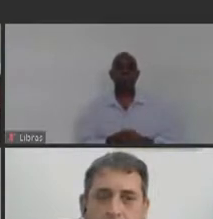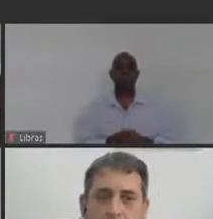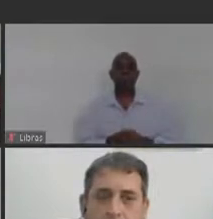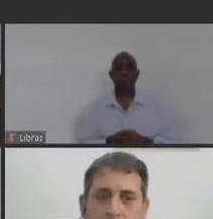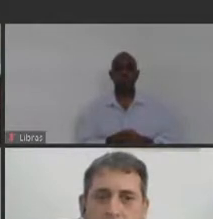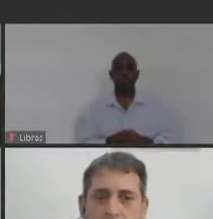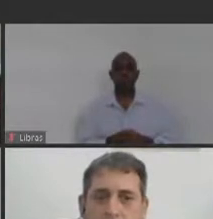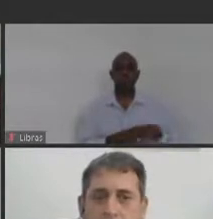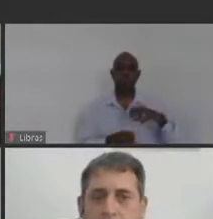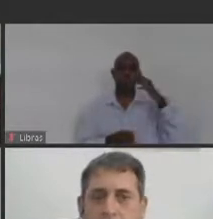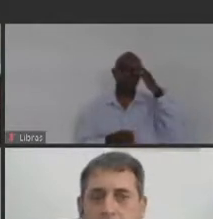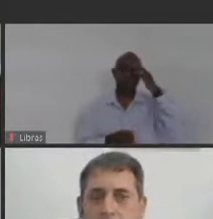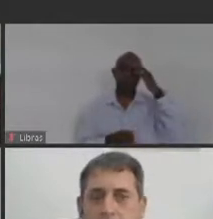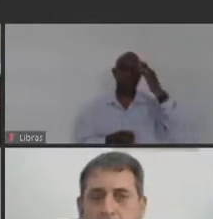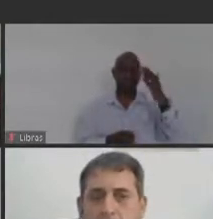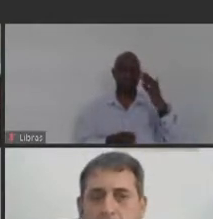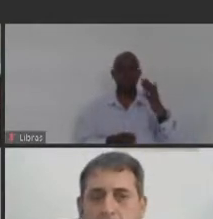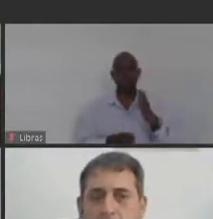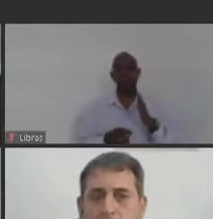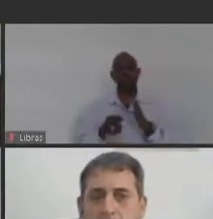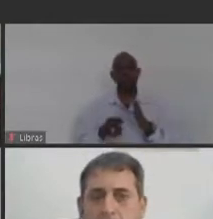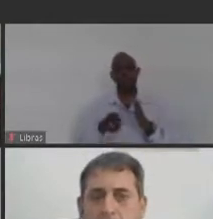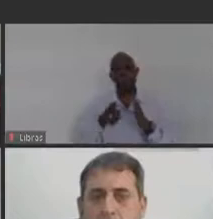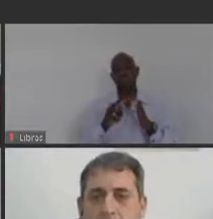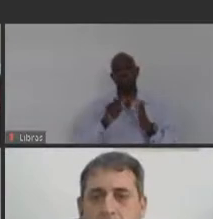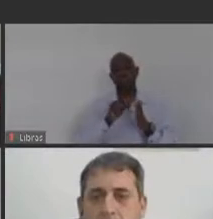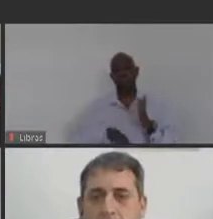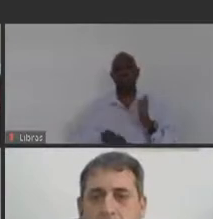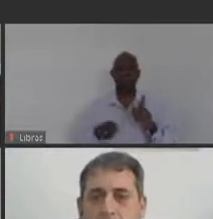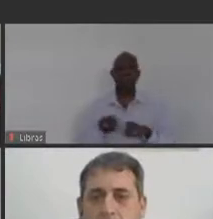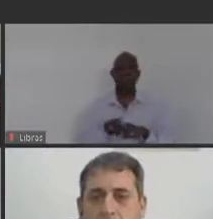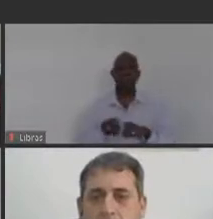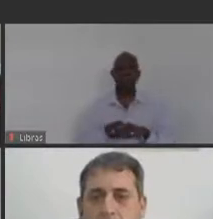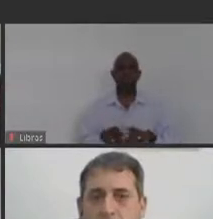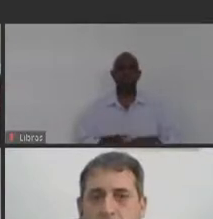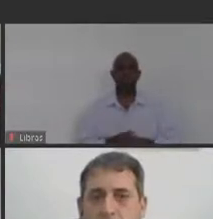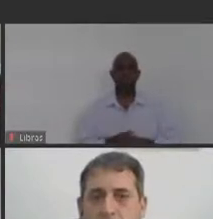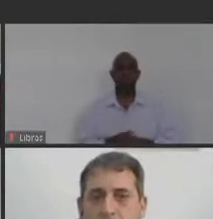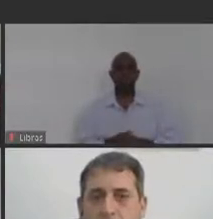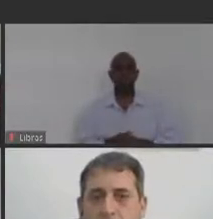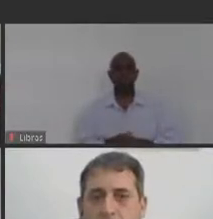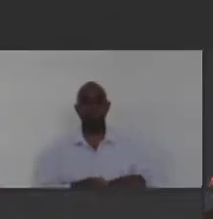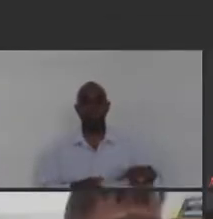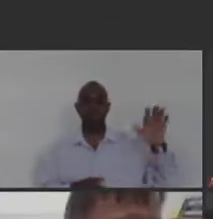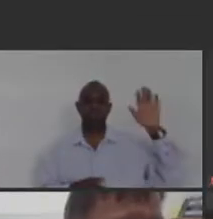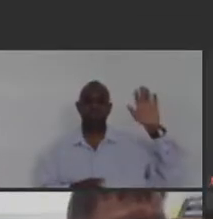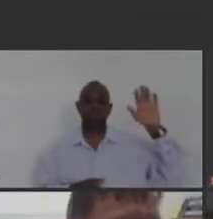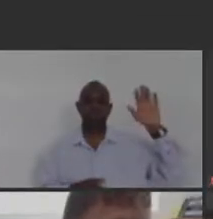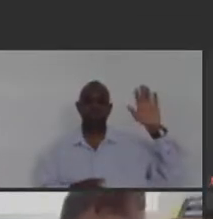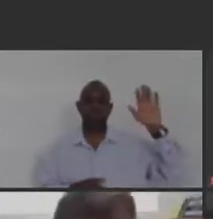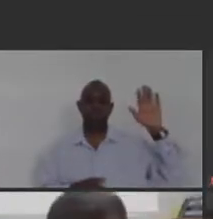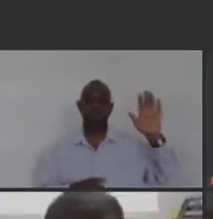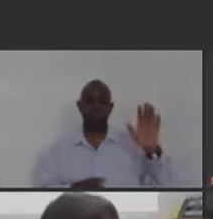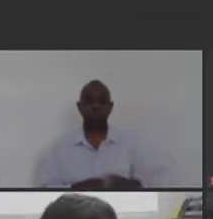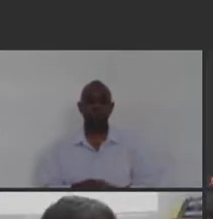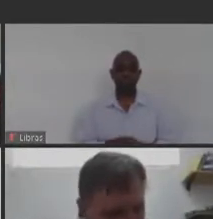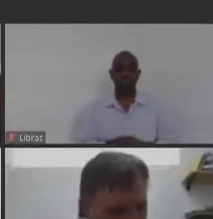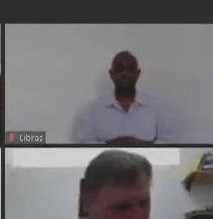Obrigado, vereador. Será um prazer a assinatura de Vossa Excelência. Questão de ordem, senhor presidente. Questão de ordem do vereador